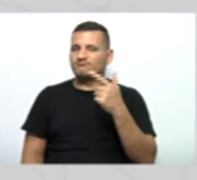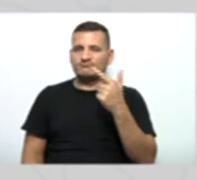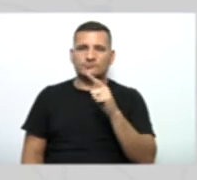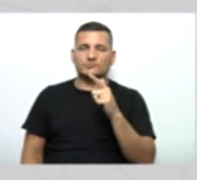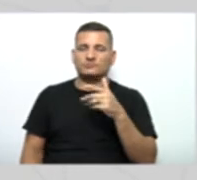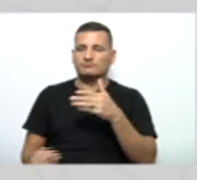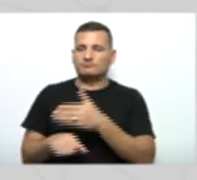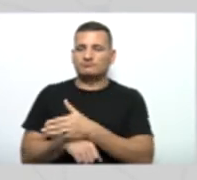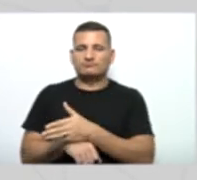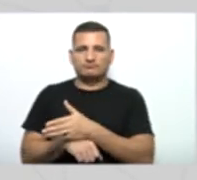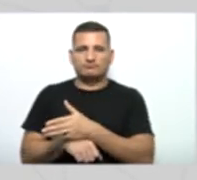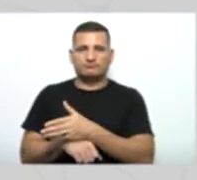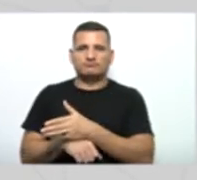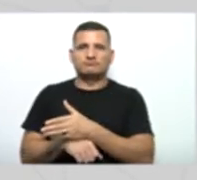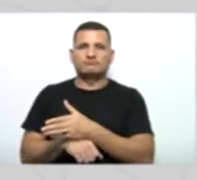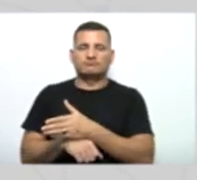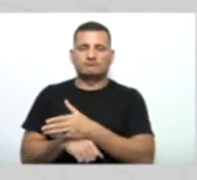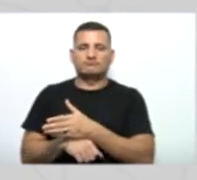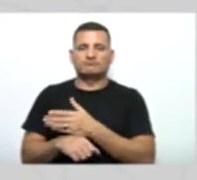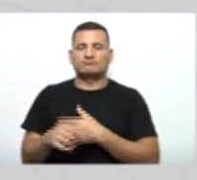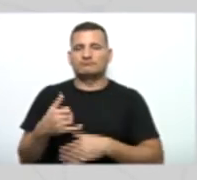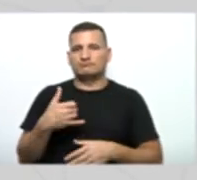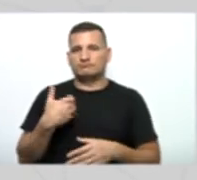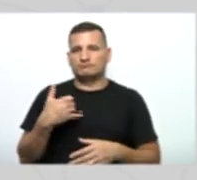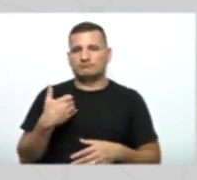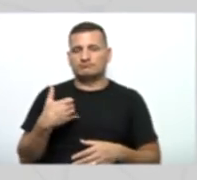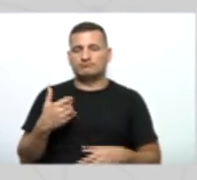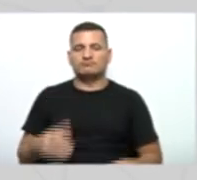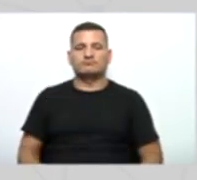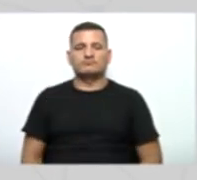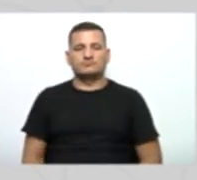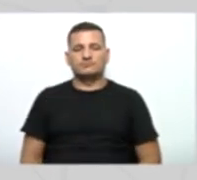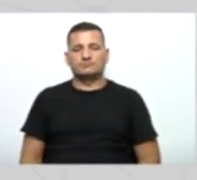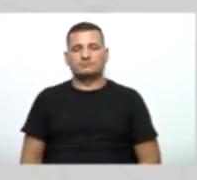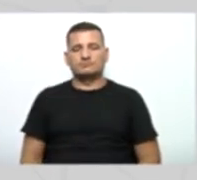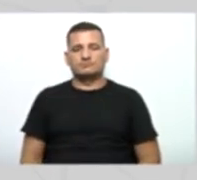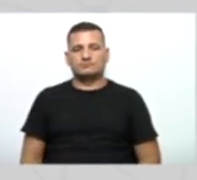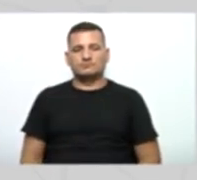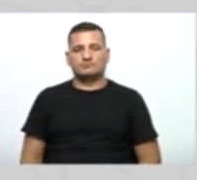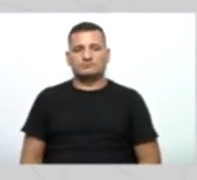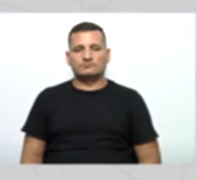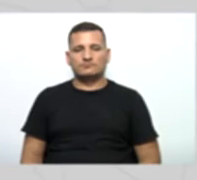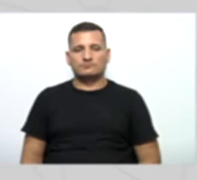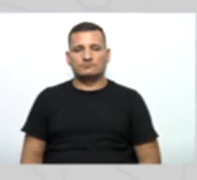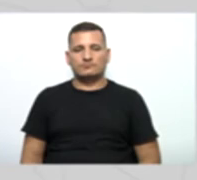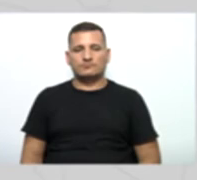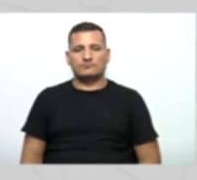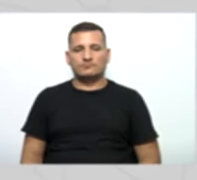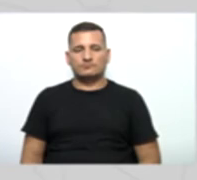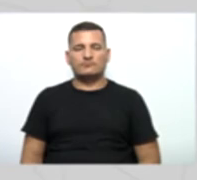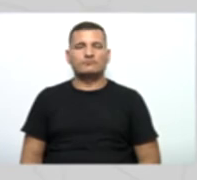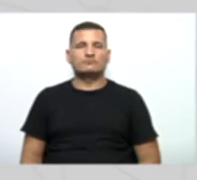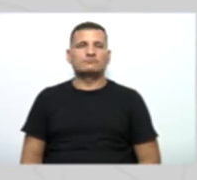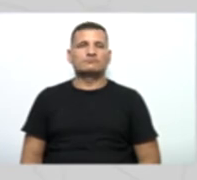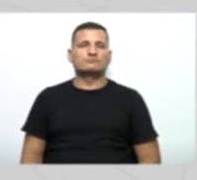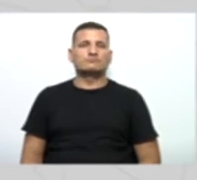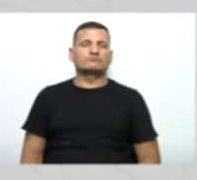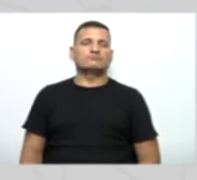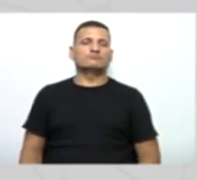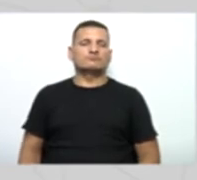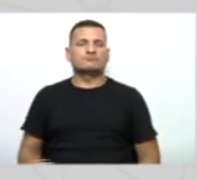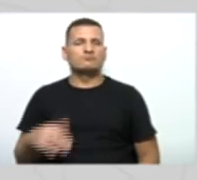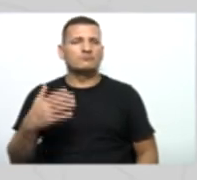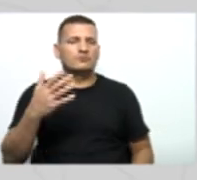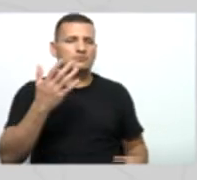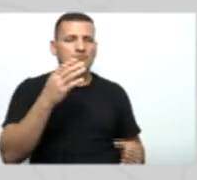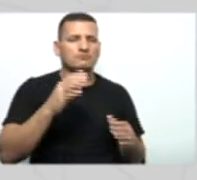realizar esse acesso direto ao atributo privado. Beleza? Ficou fácil de compreender? Mas,